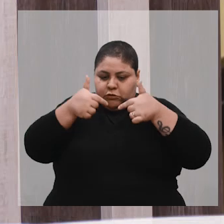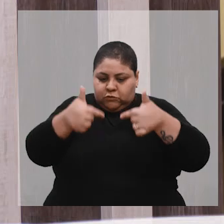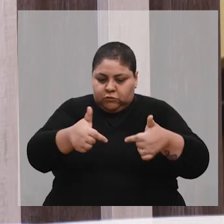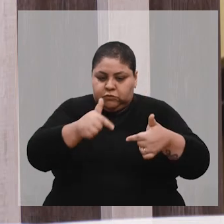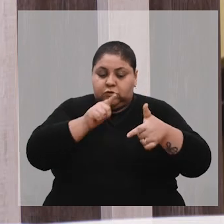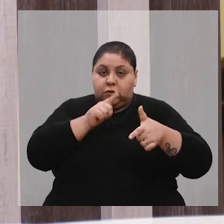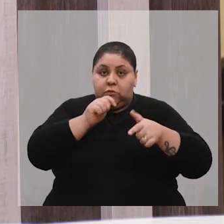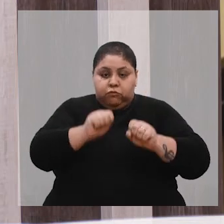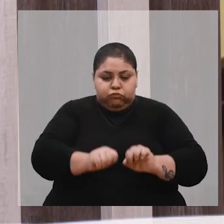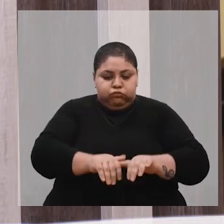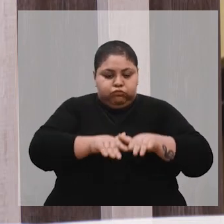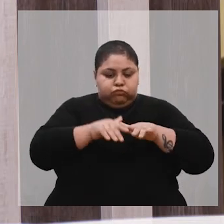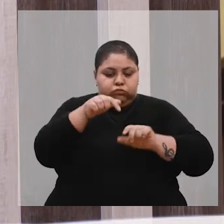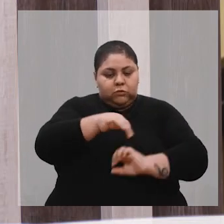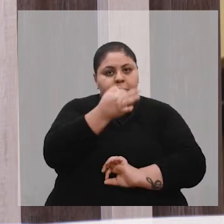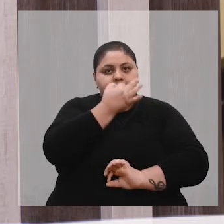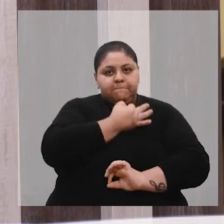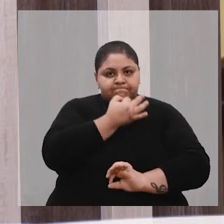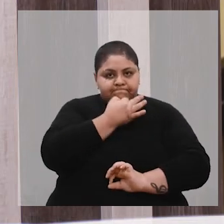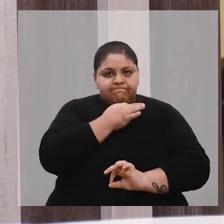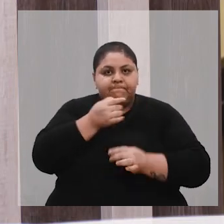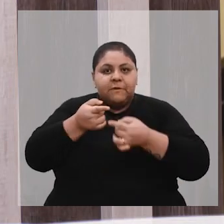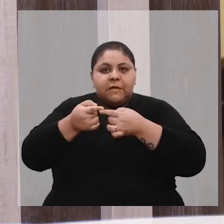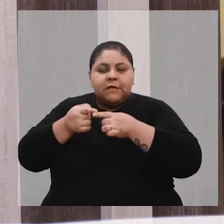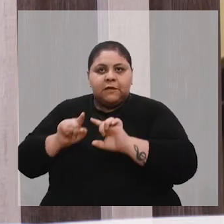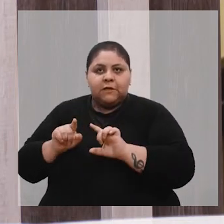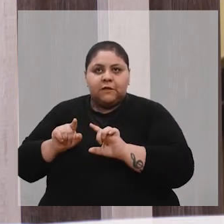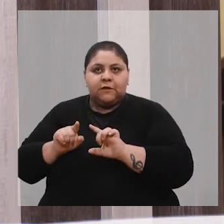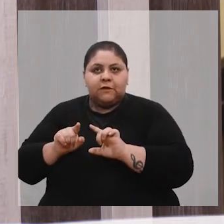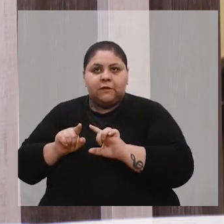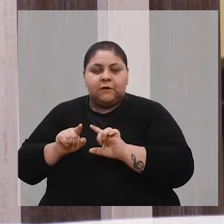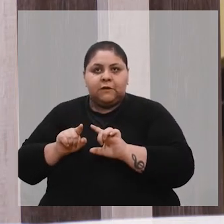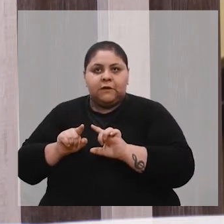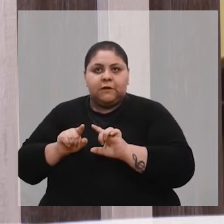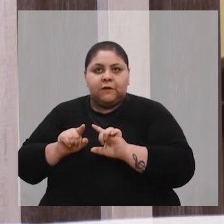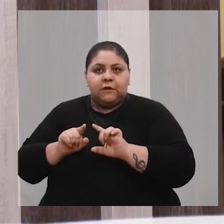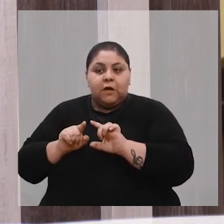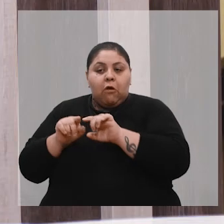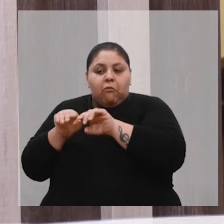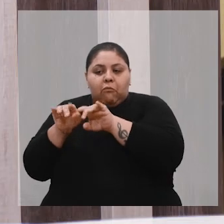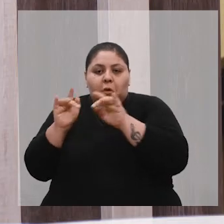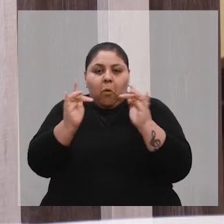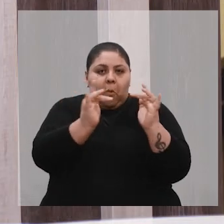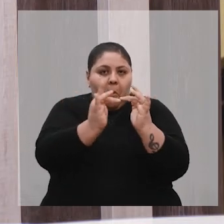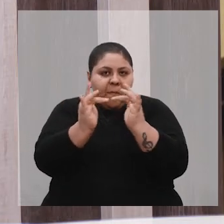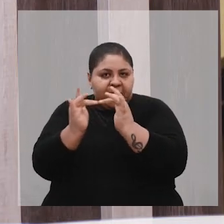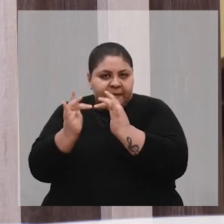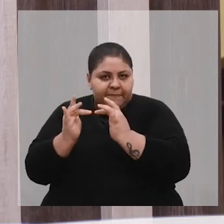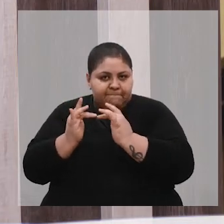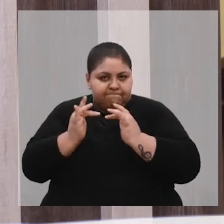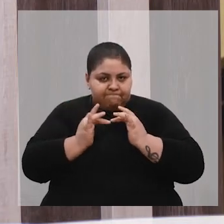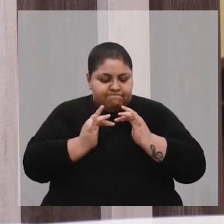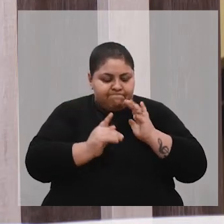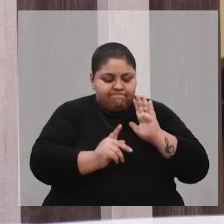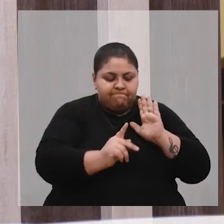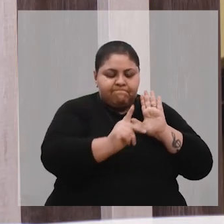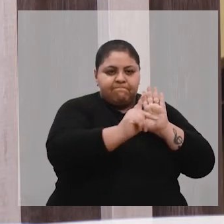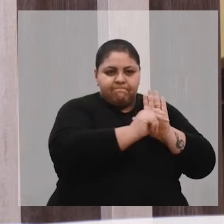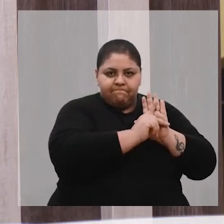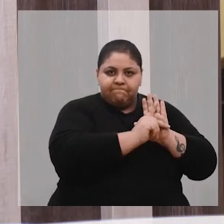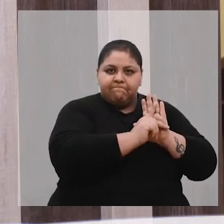às enchentes aqui em Caxias do Sul, mas a parte disso, ou paralelamente a isso,